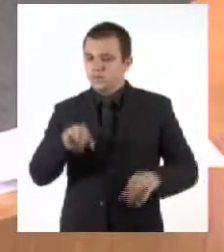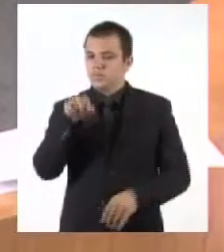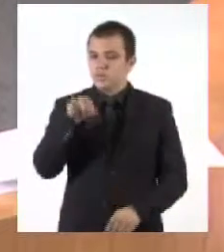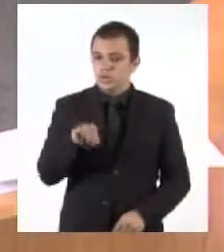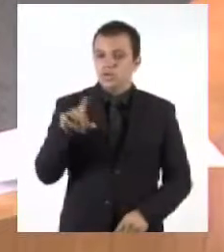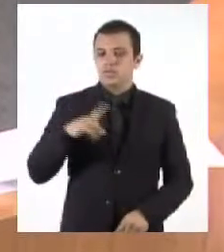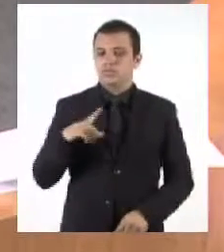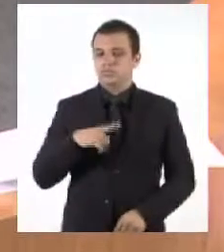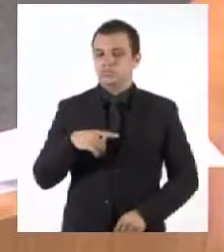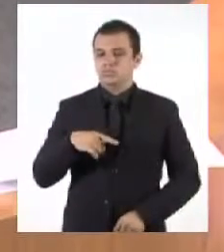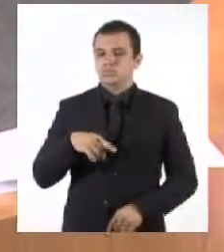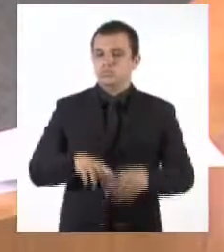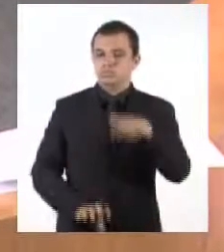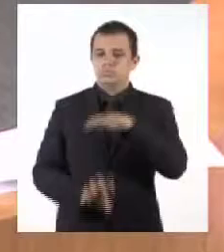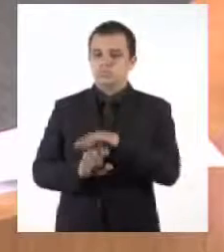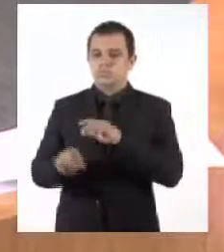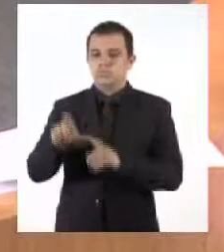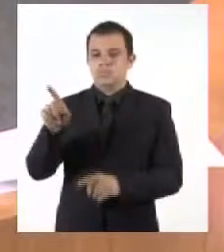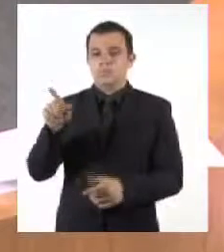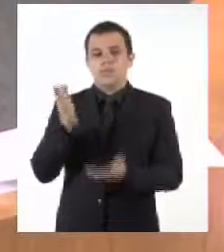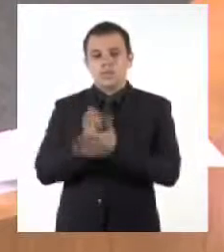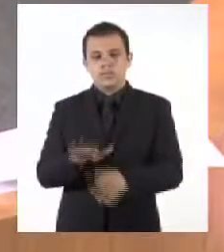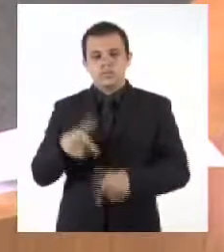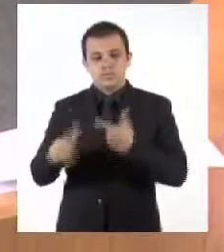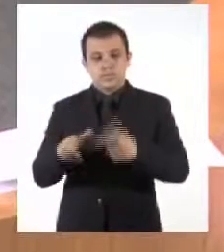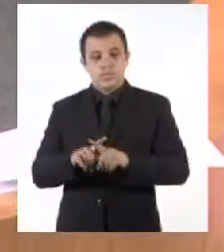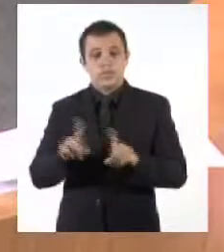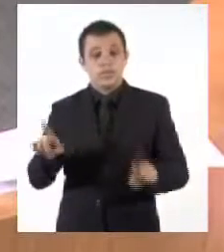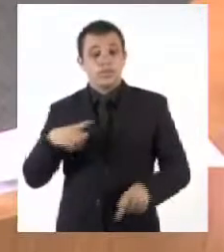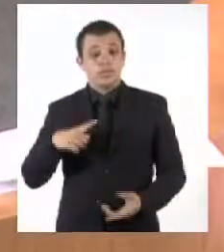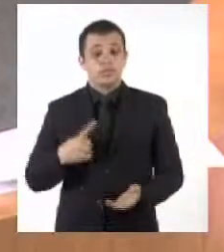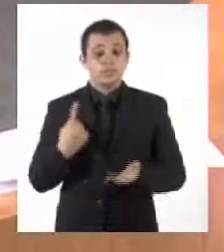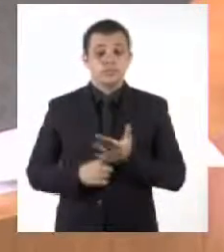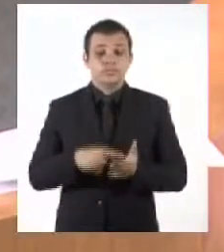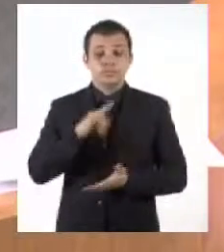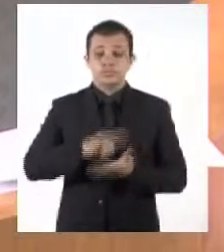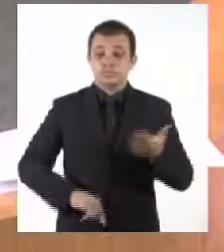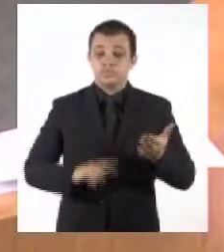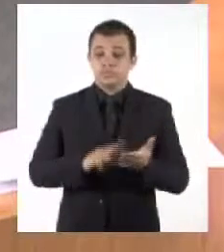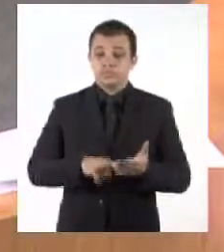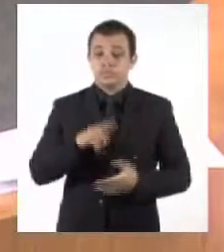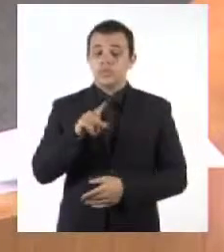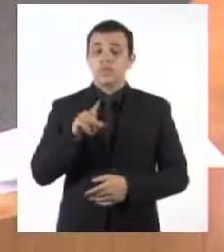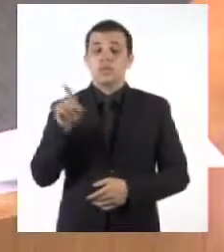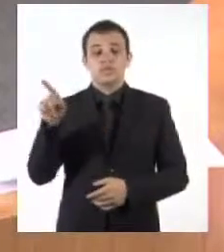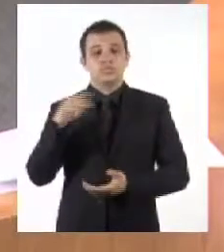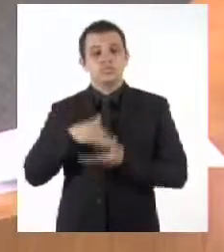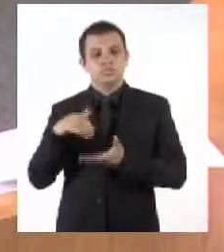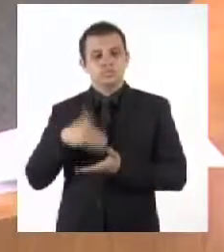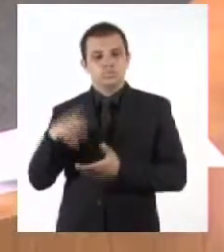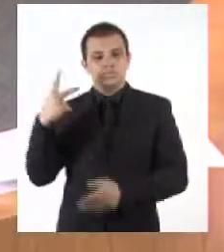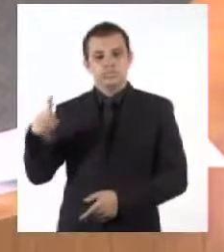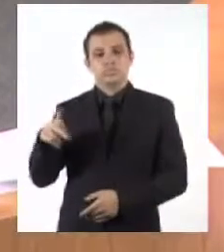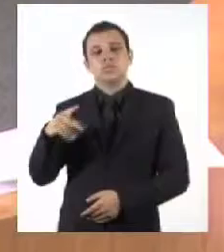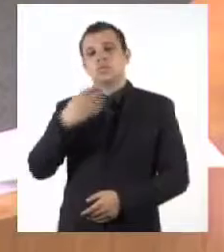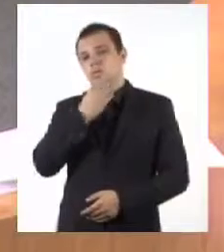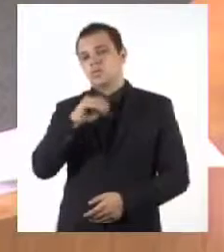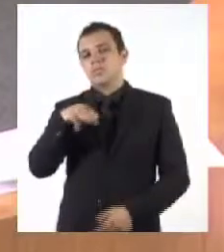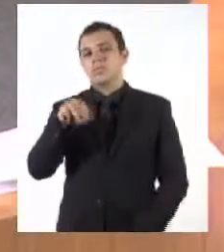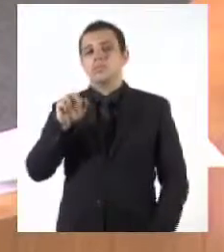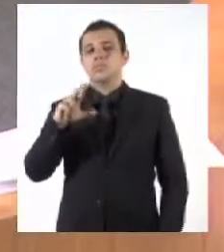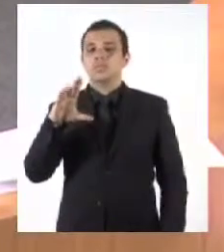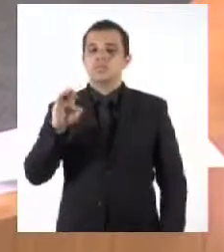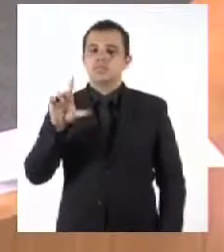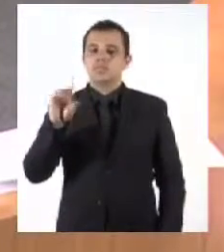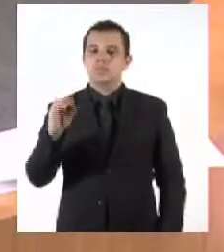compromisso ambiental oriundo do gabinete do secretário Marcelo Coelho, assinado por ele para a empresa.